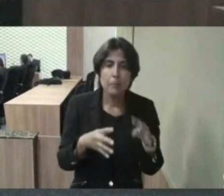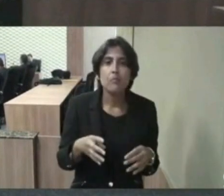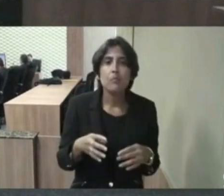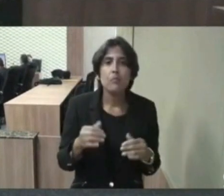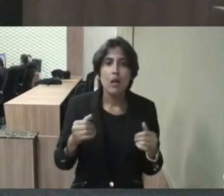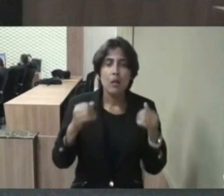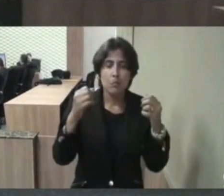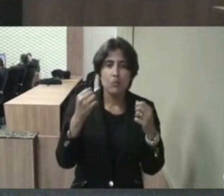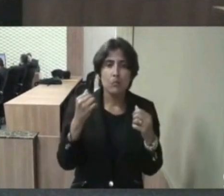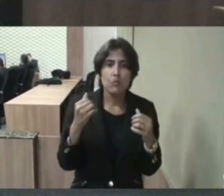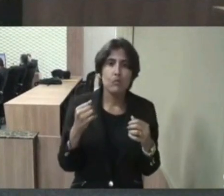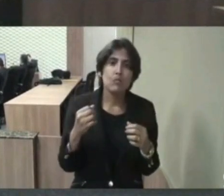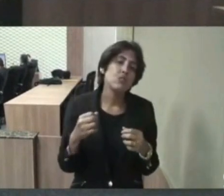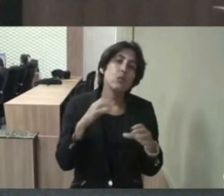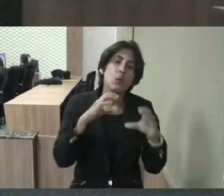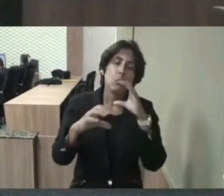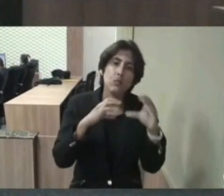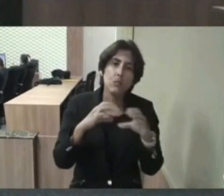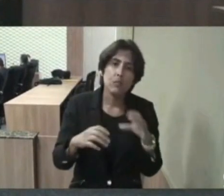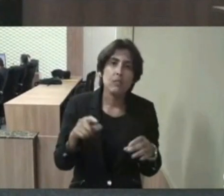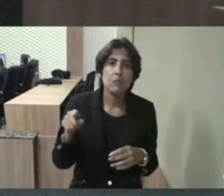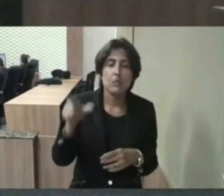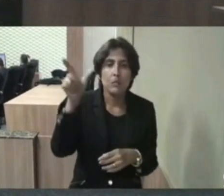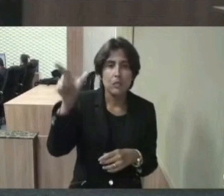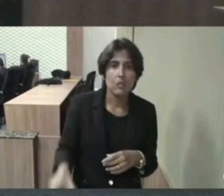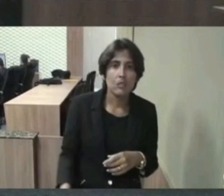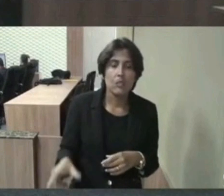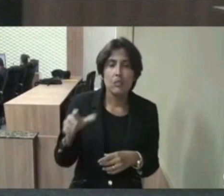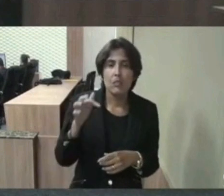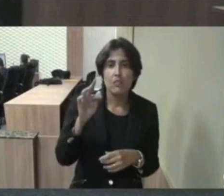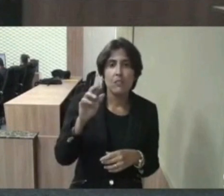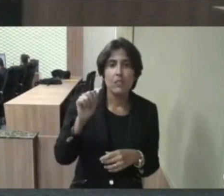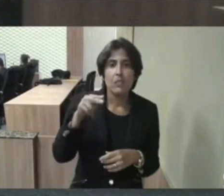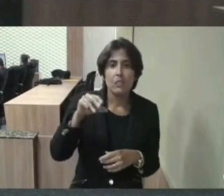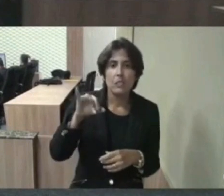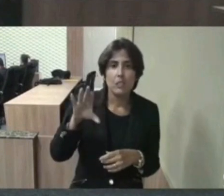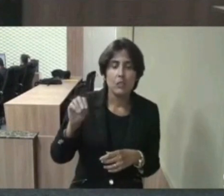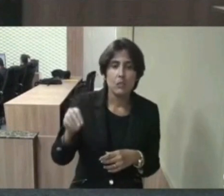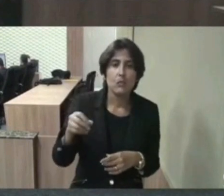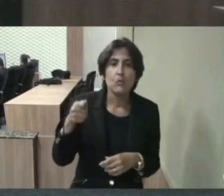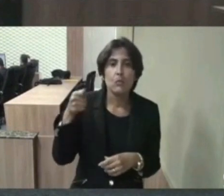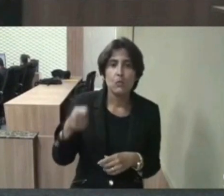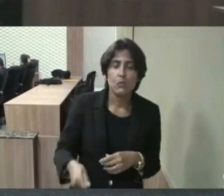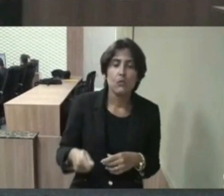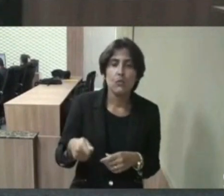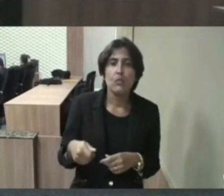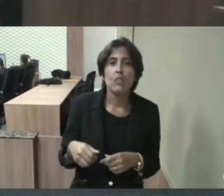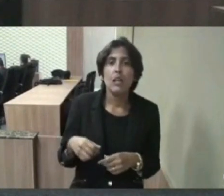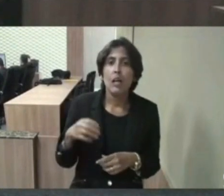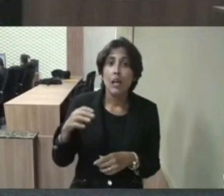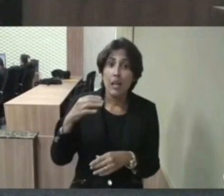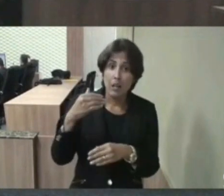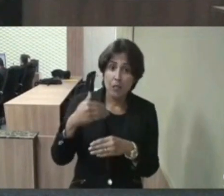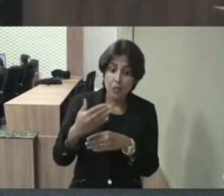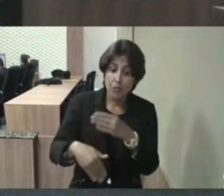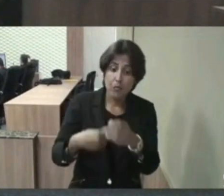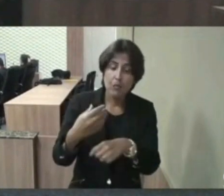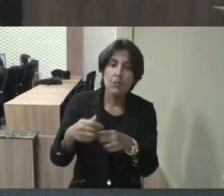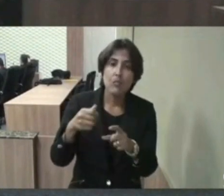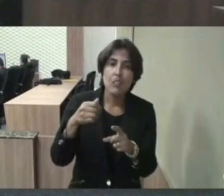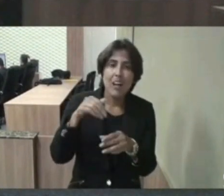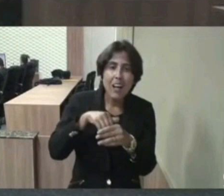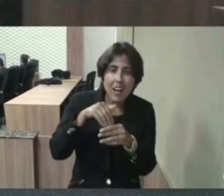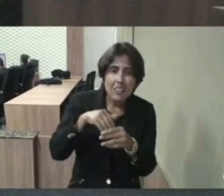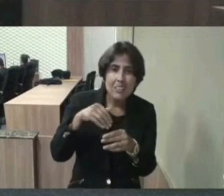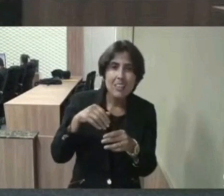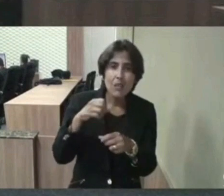de autoridade e abuso de comunicação praticado pelo candidato Francisco de Assis Nogueira, condenando a sanção de inelegibilidade para as eleições que se